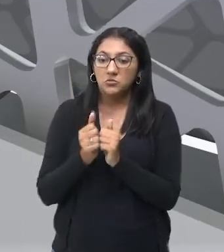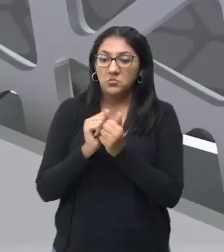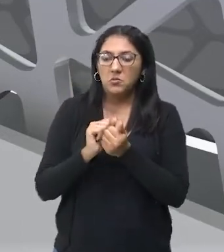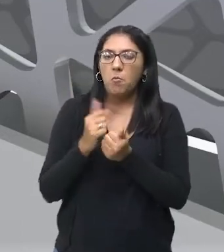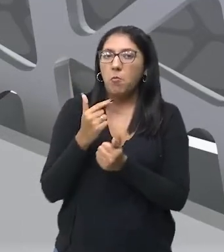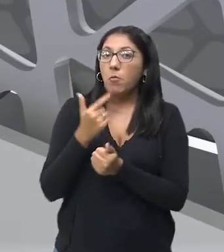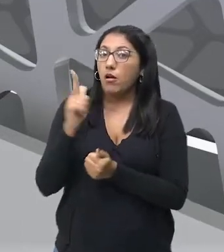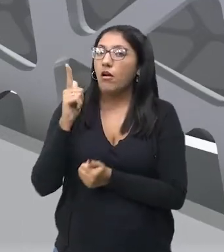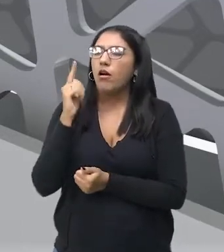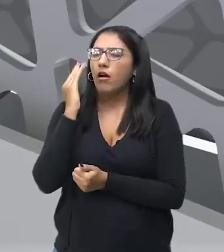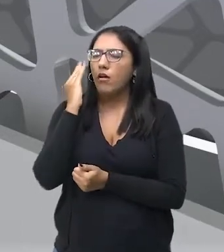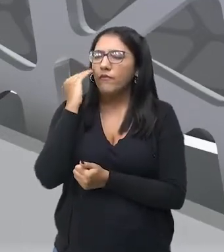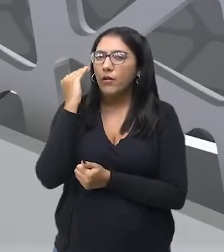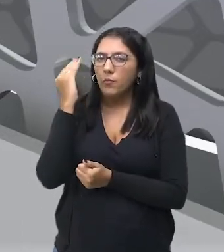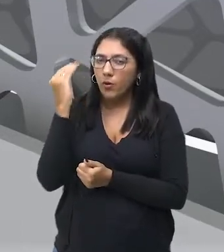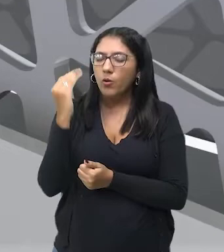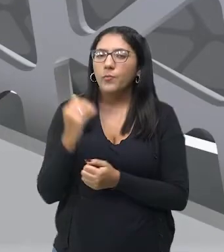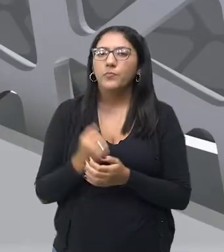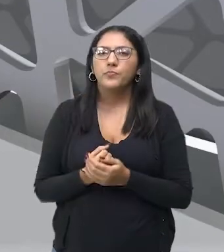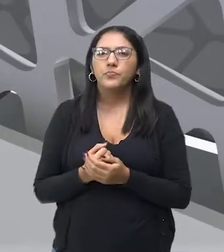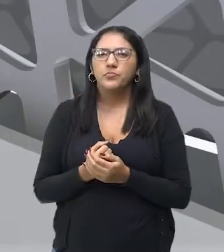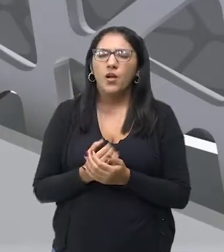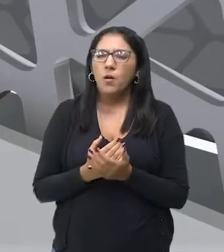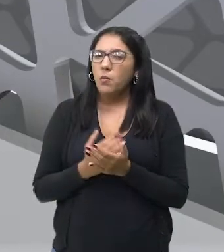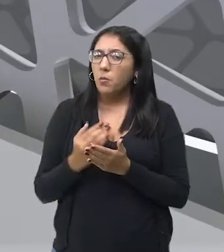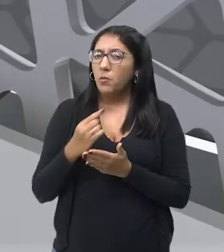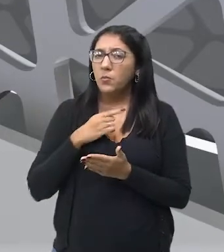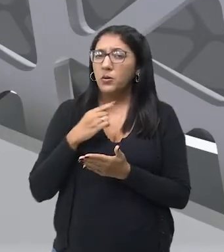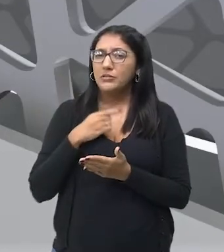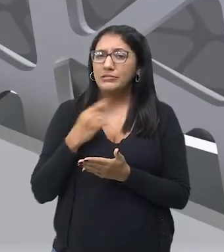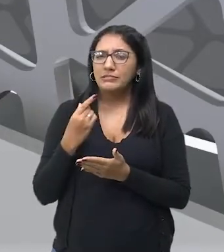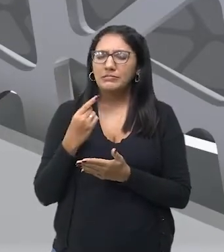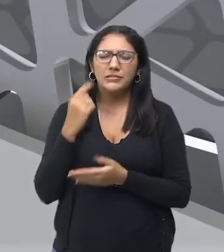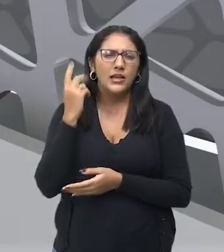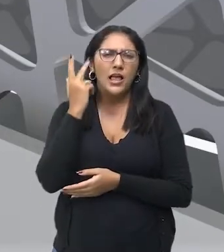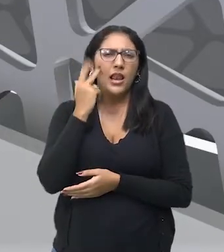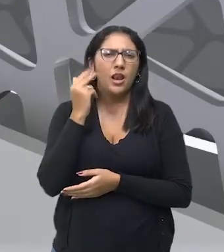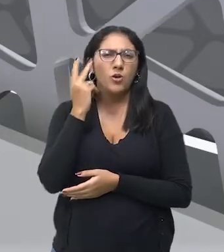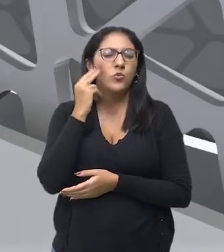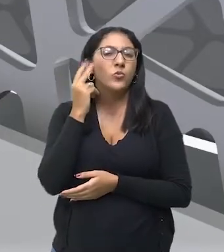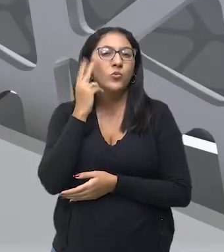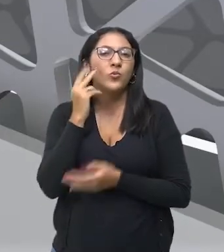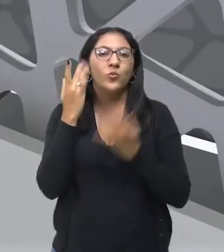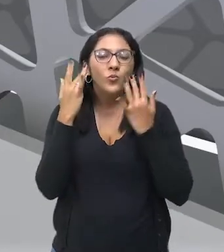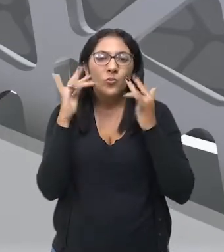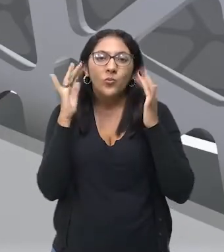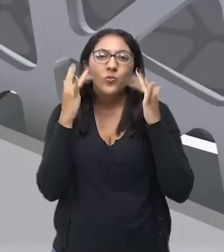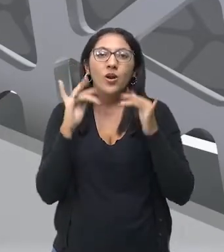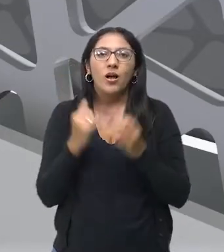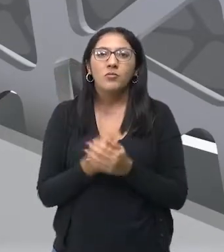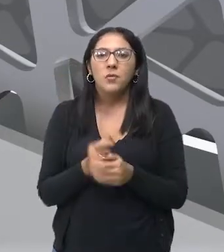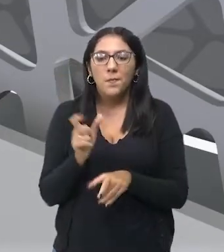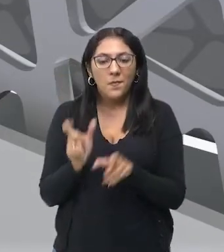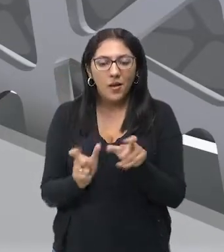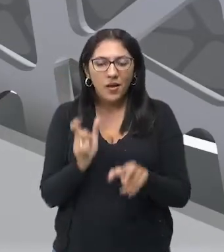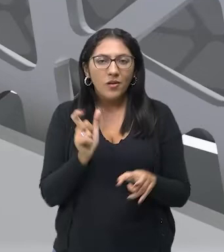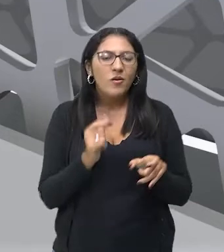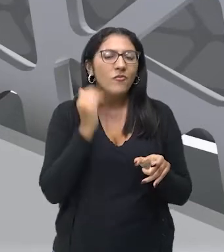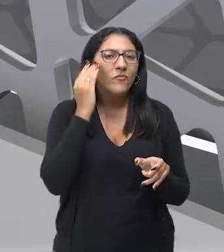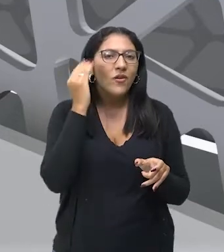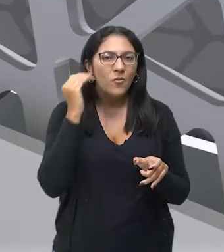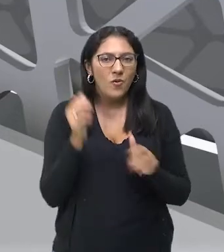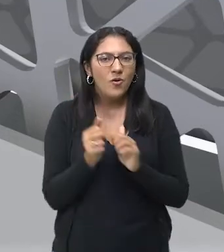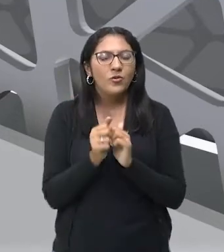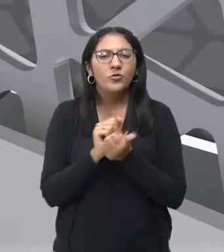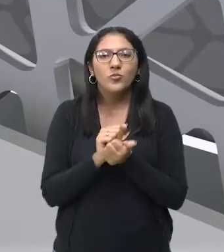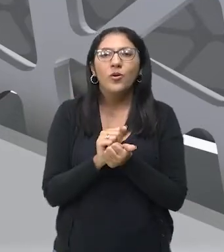esportes, vai se tornar mais comum, e que bom, né, que os atletas se destaquem. Então, não vai